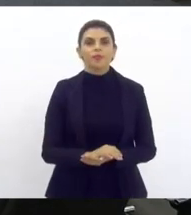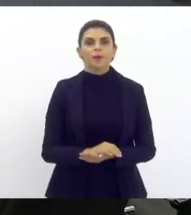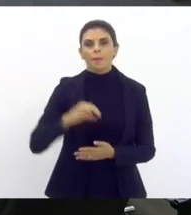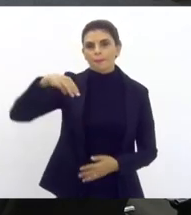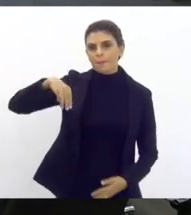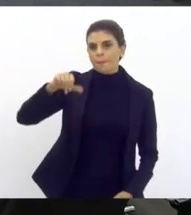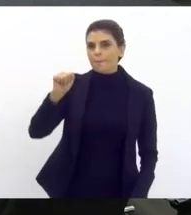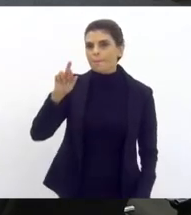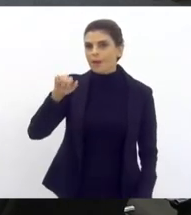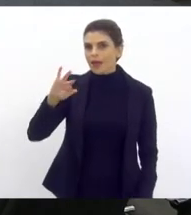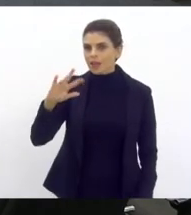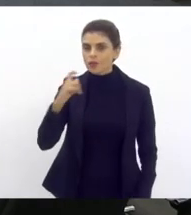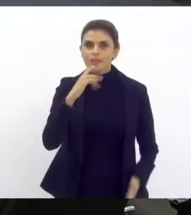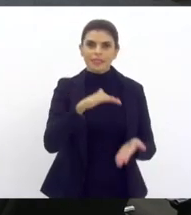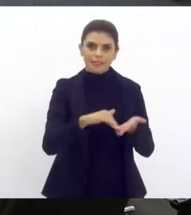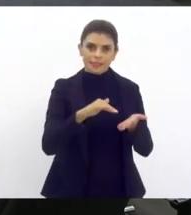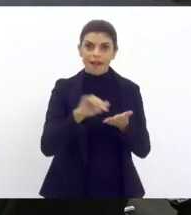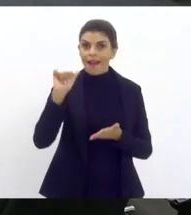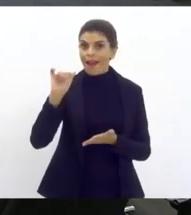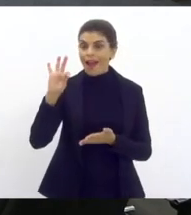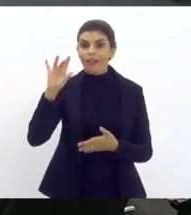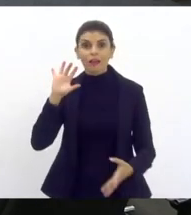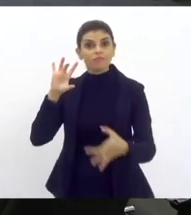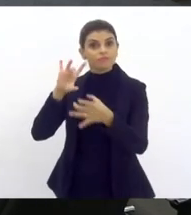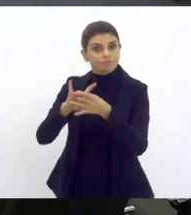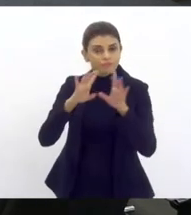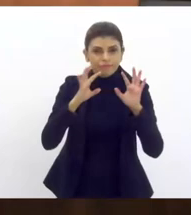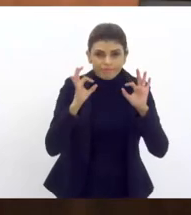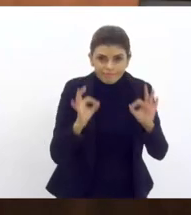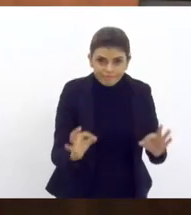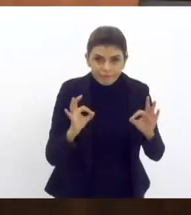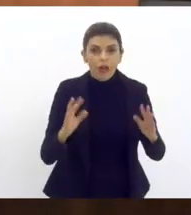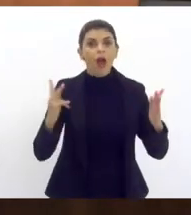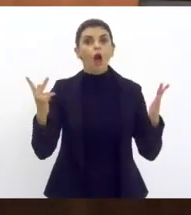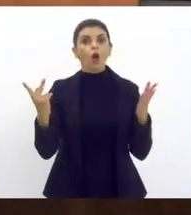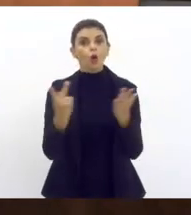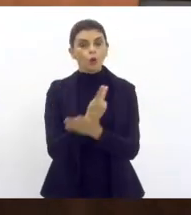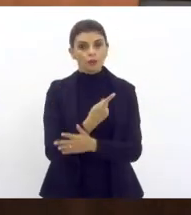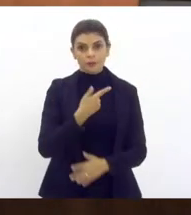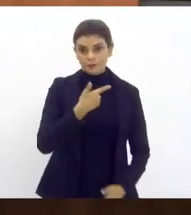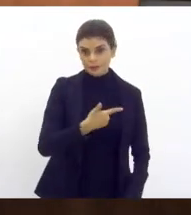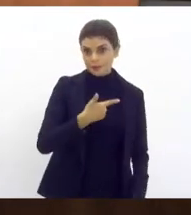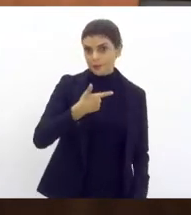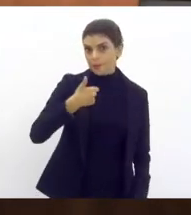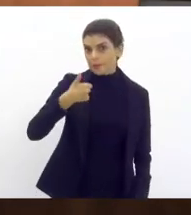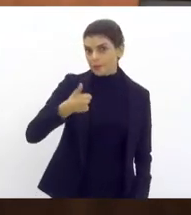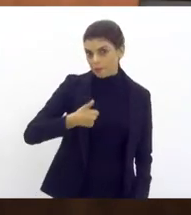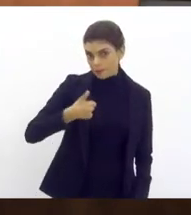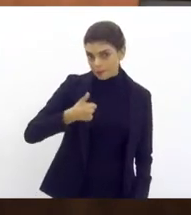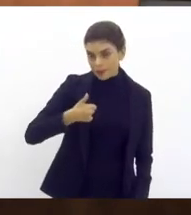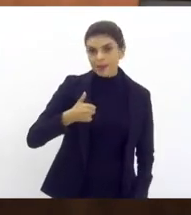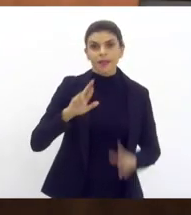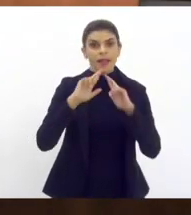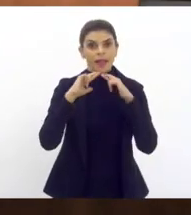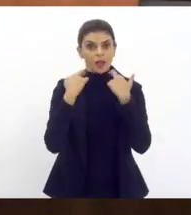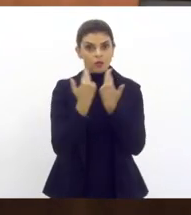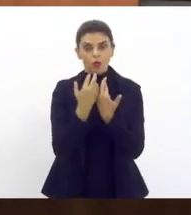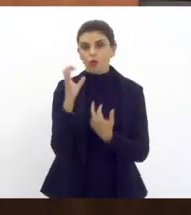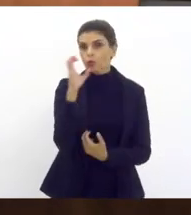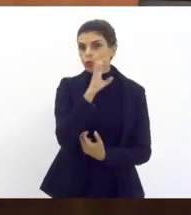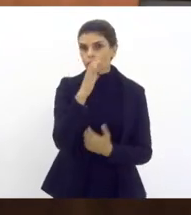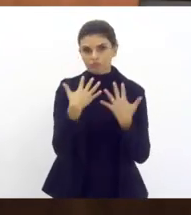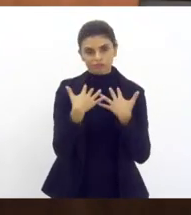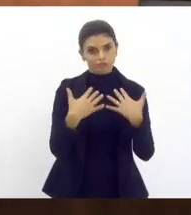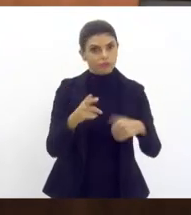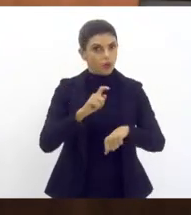Marquinho, nosso secretário da mesa. A ata reflete com exatidão o ocorrido na 21ª sessão ordinária, que,